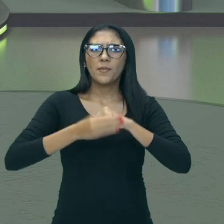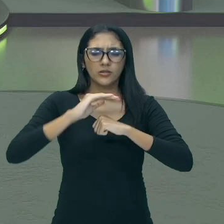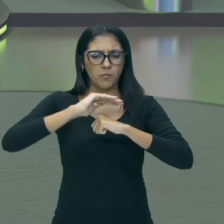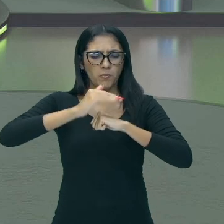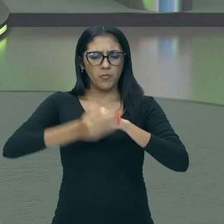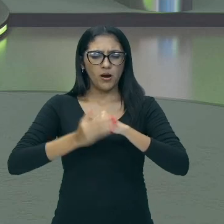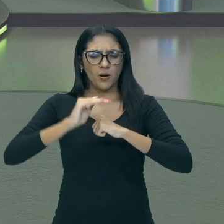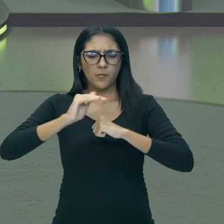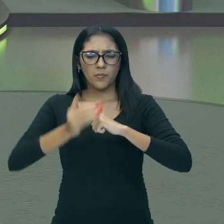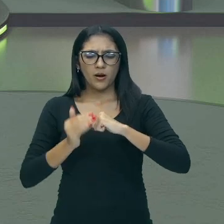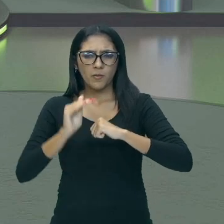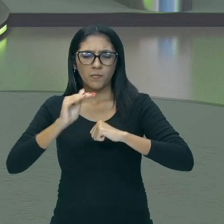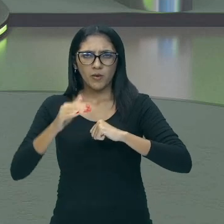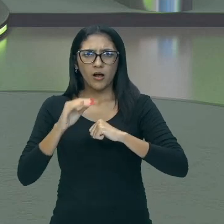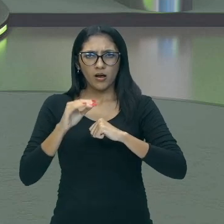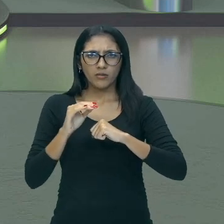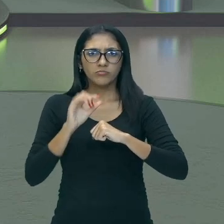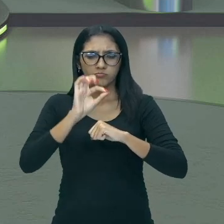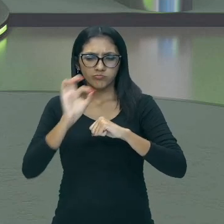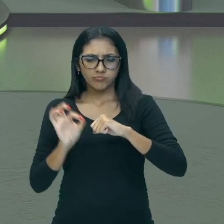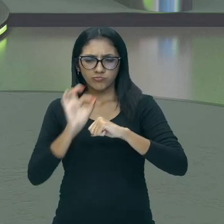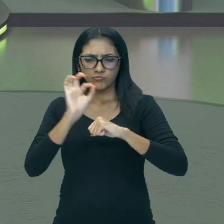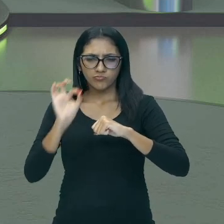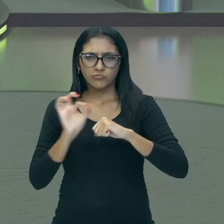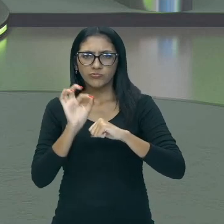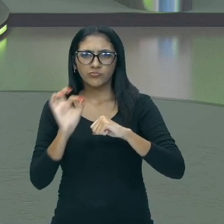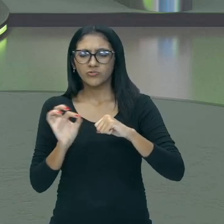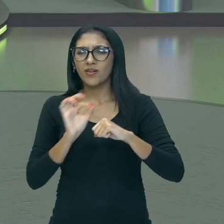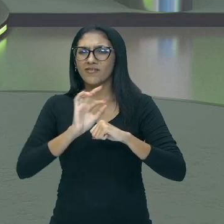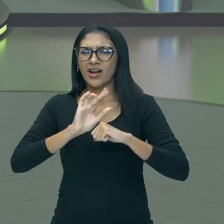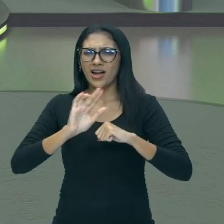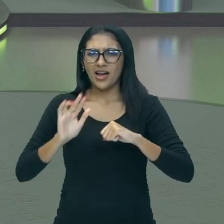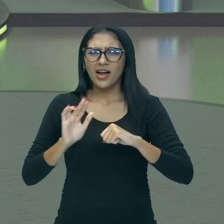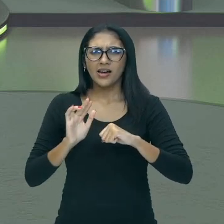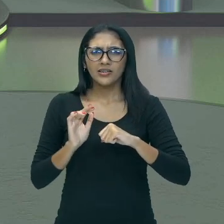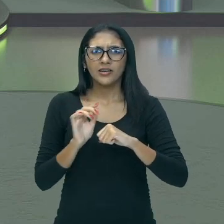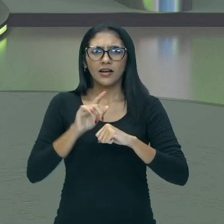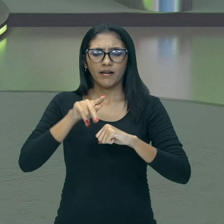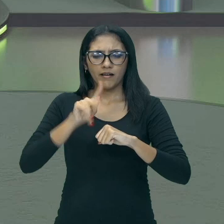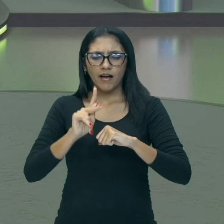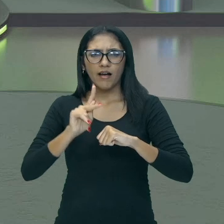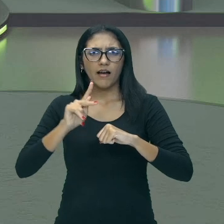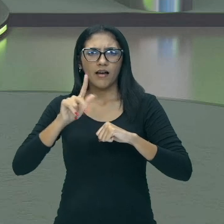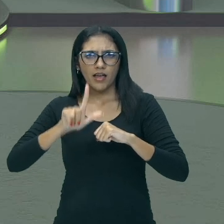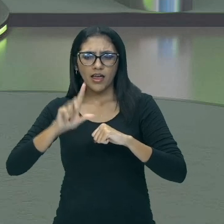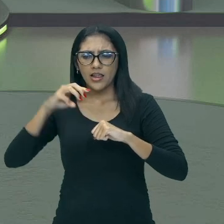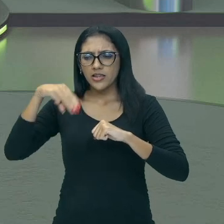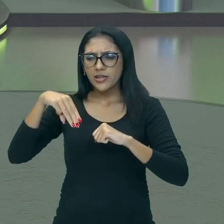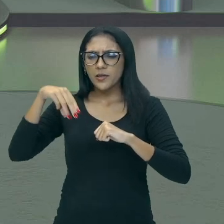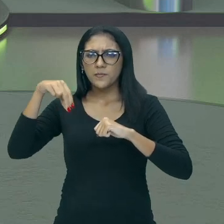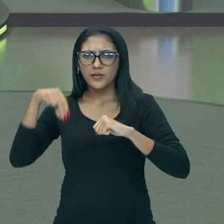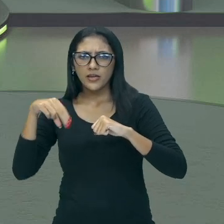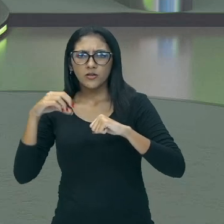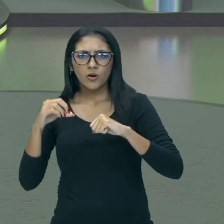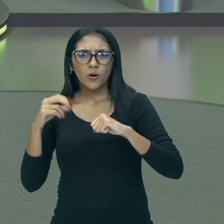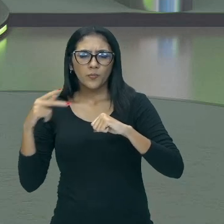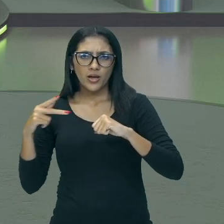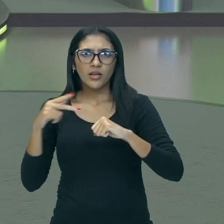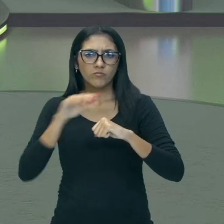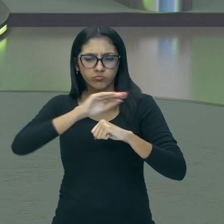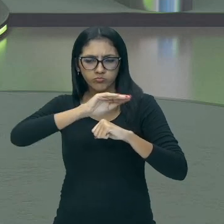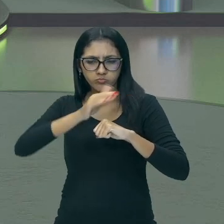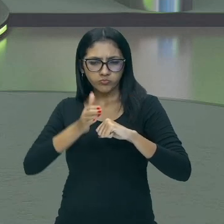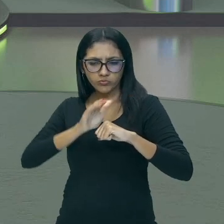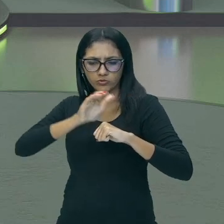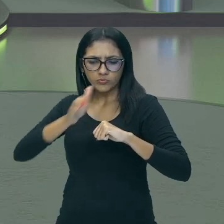né? E aí P, Q. Essas camadas, elas foram organizadas por Bohr.